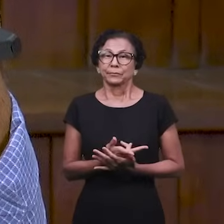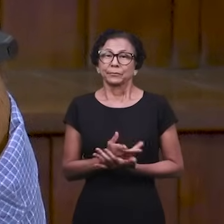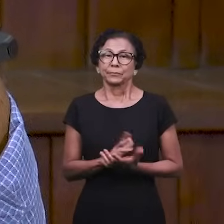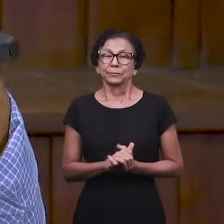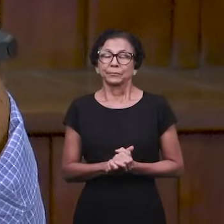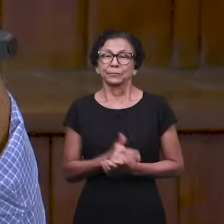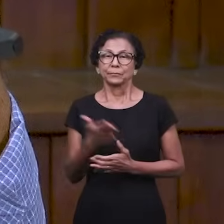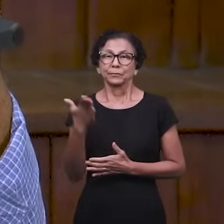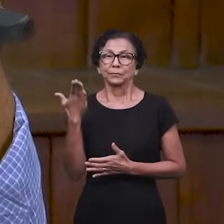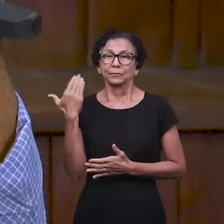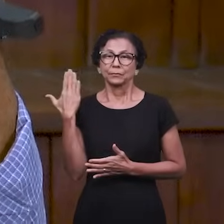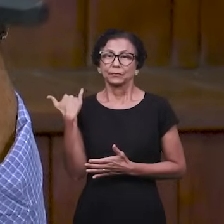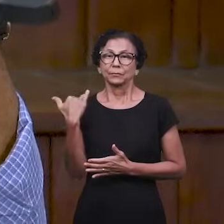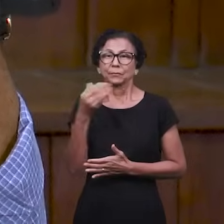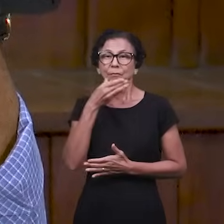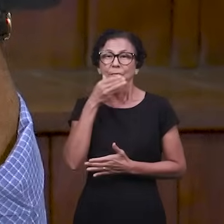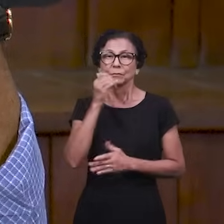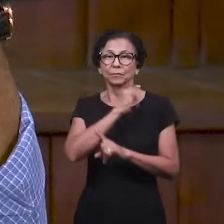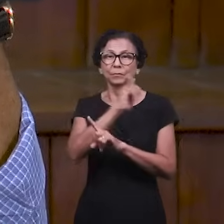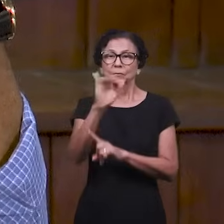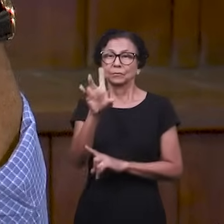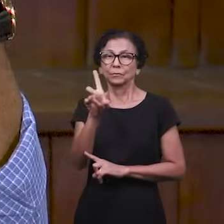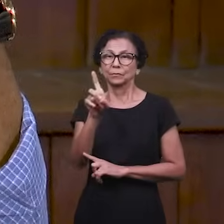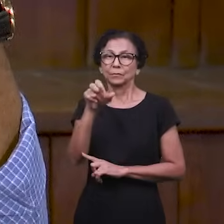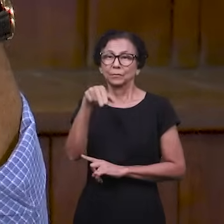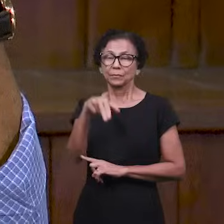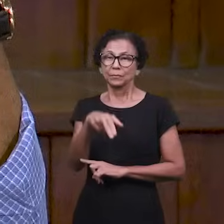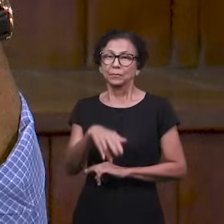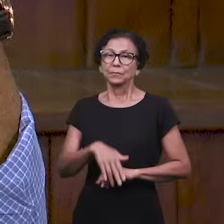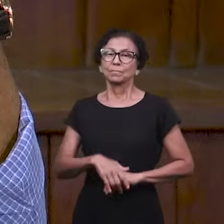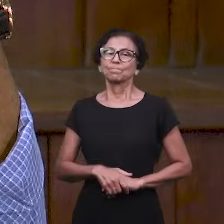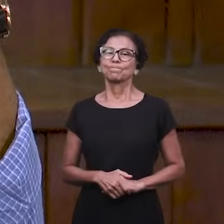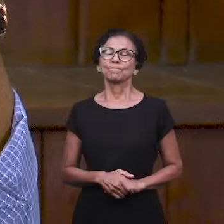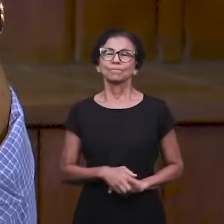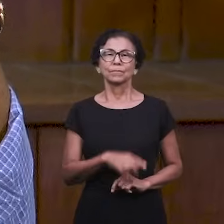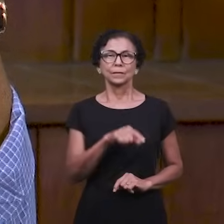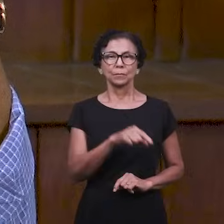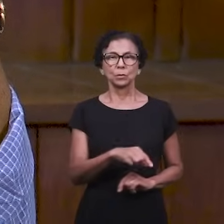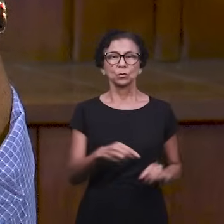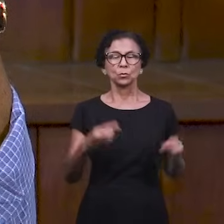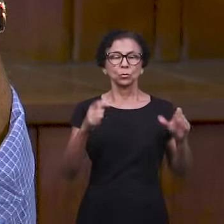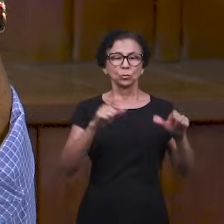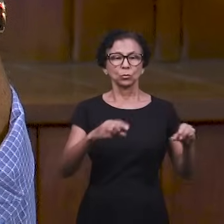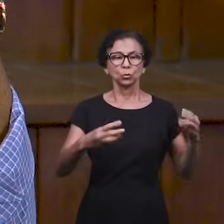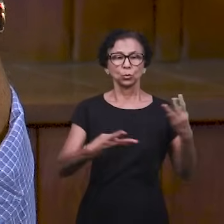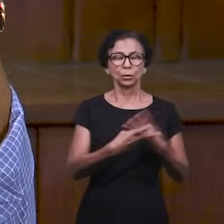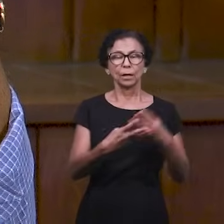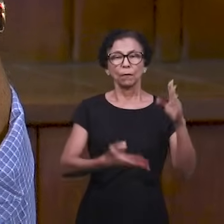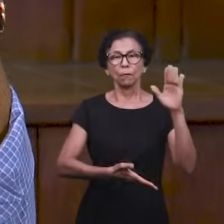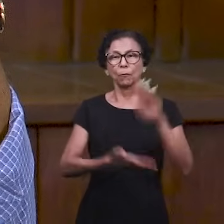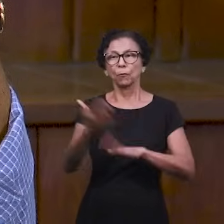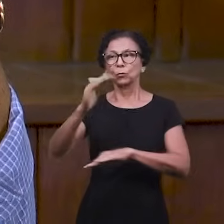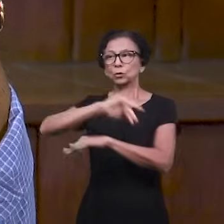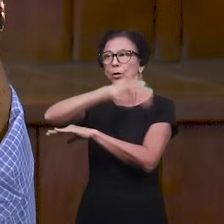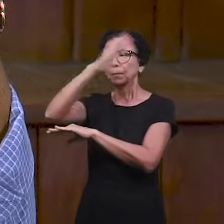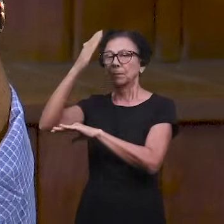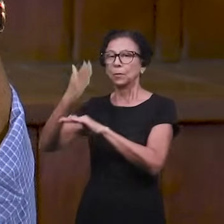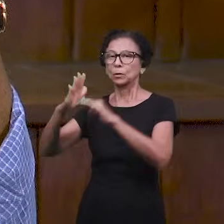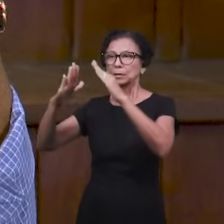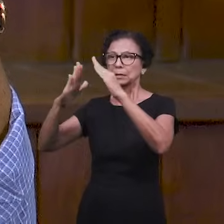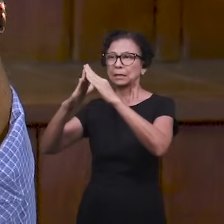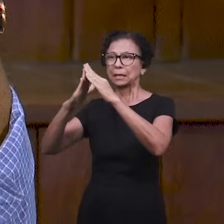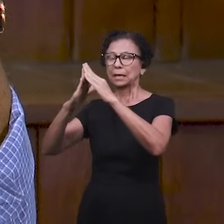Isso aí é uma coisa que vai acontecer na grande tribulação. Quem estiver na Judéia, fuja para os montes. Quem estiver no telhado, não